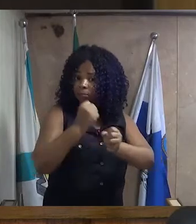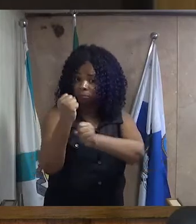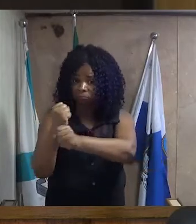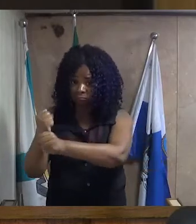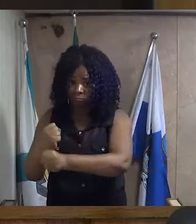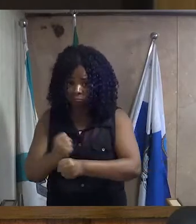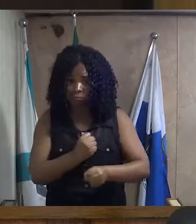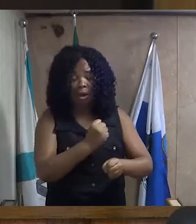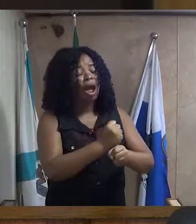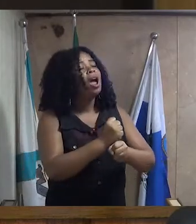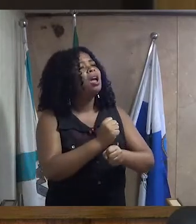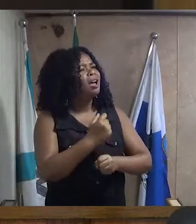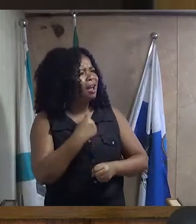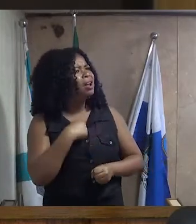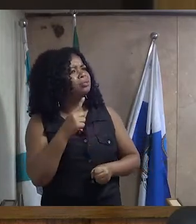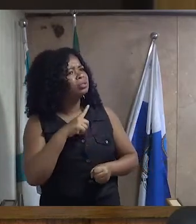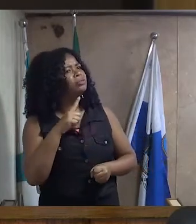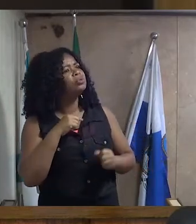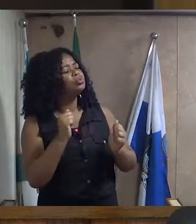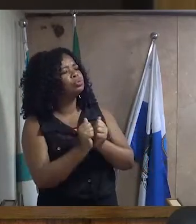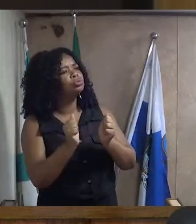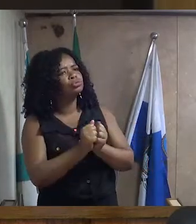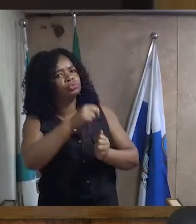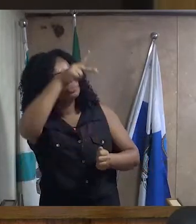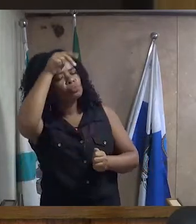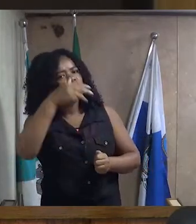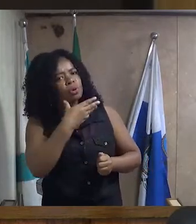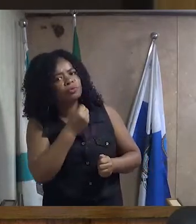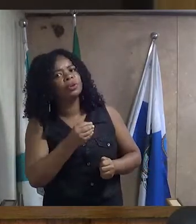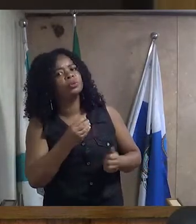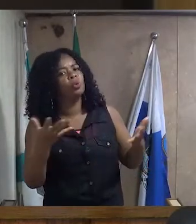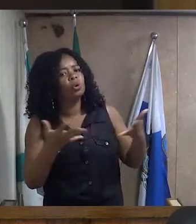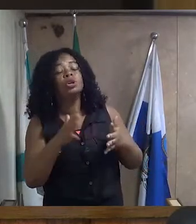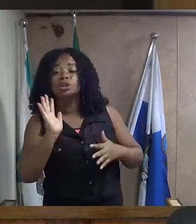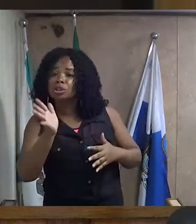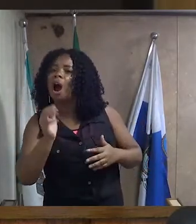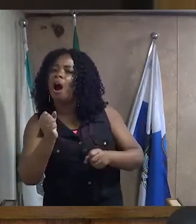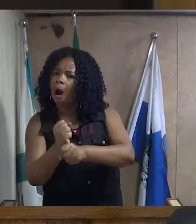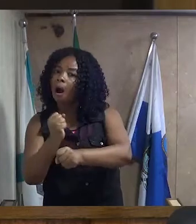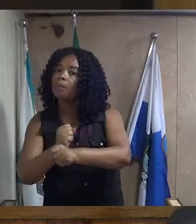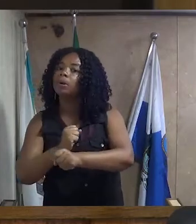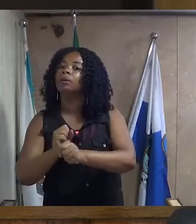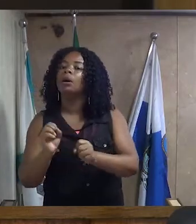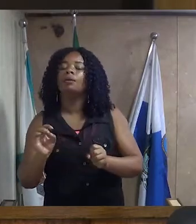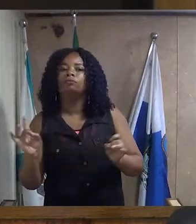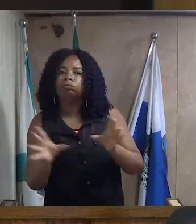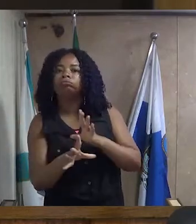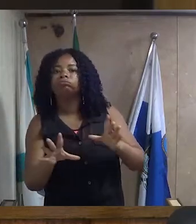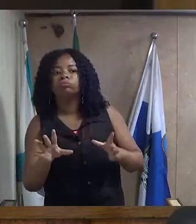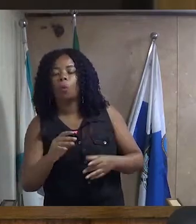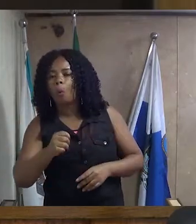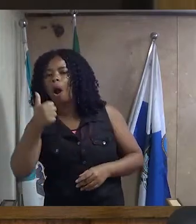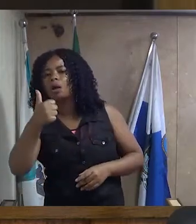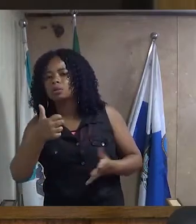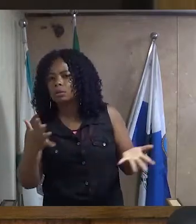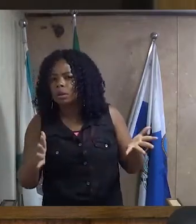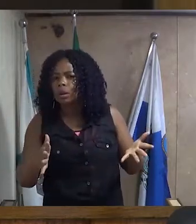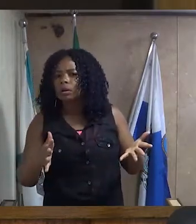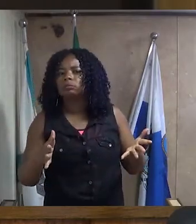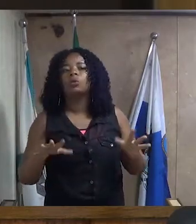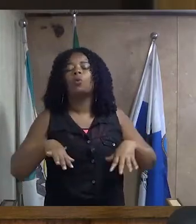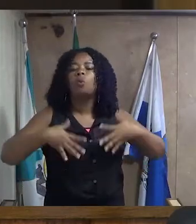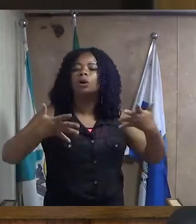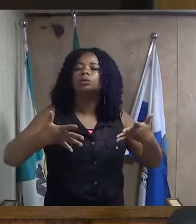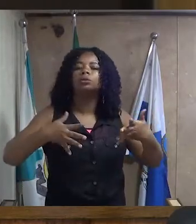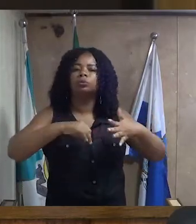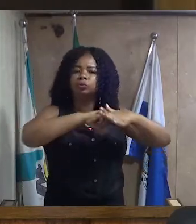até com o prefeito hoje, ele disse que as obras já estão em fase final e que assim que terminar, o abastecimento vai